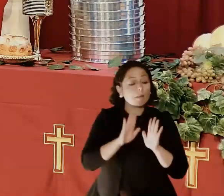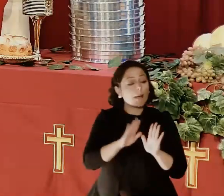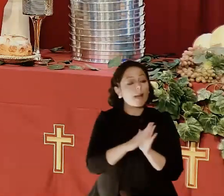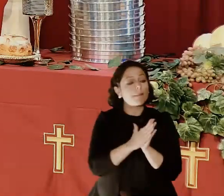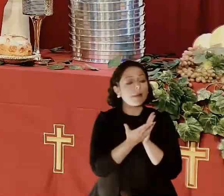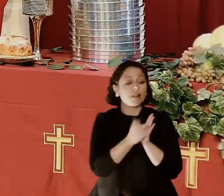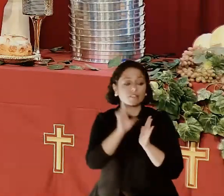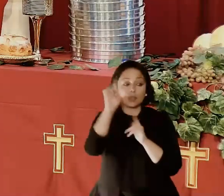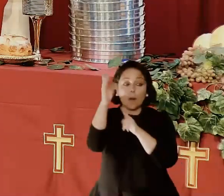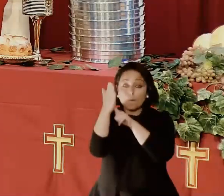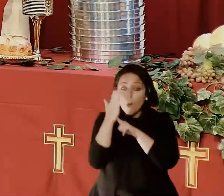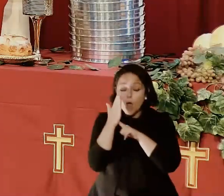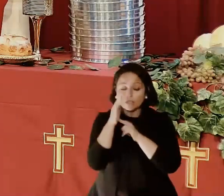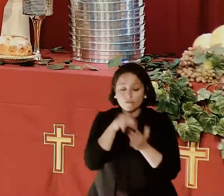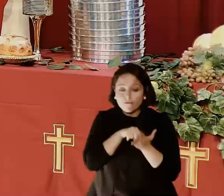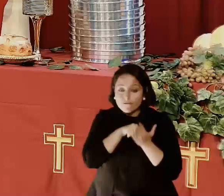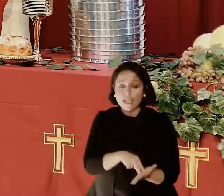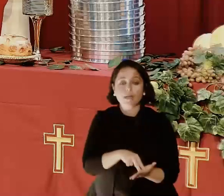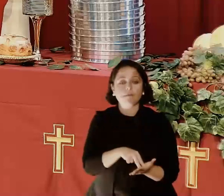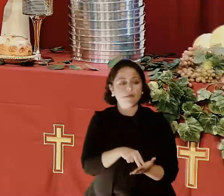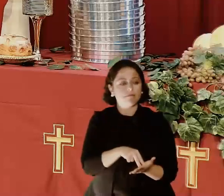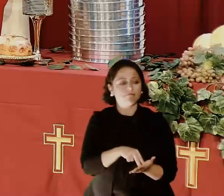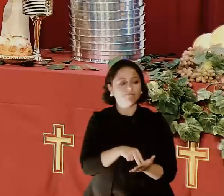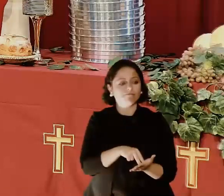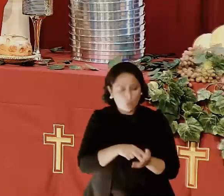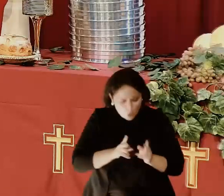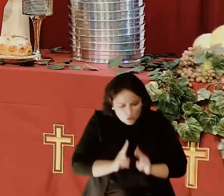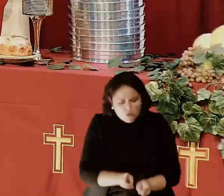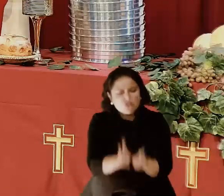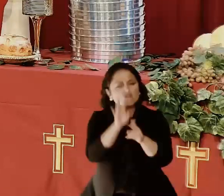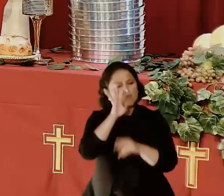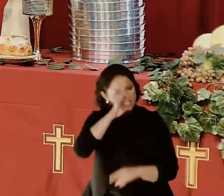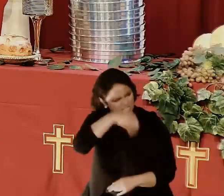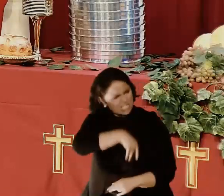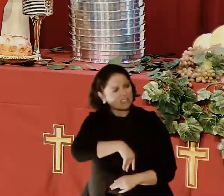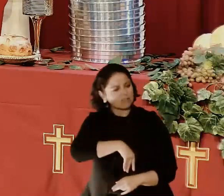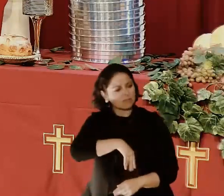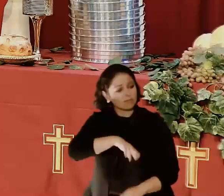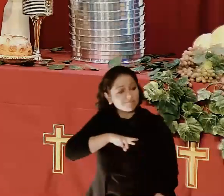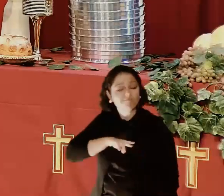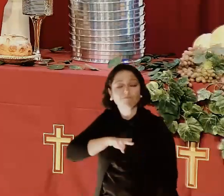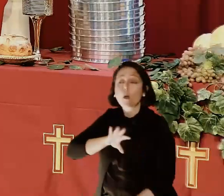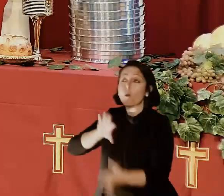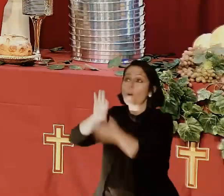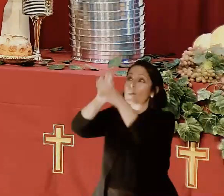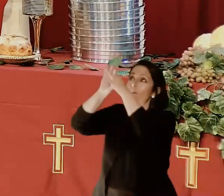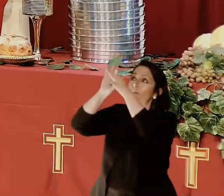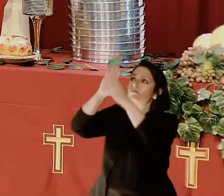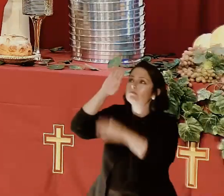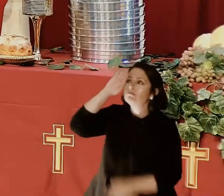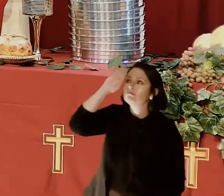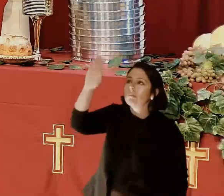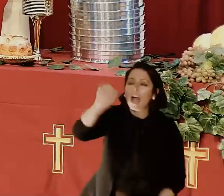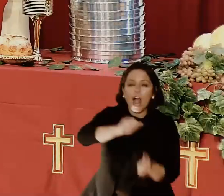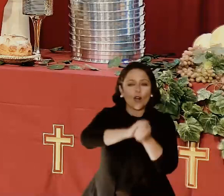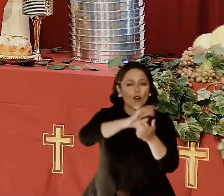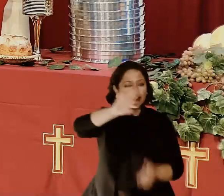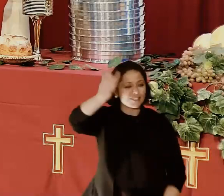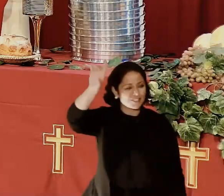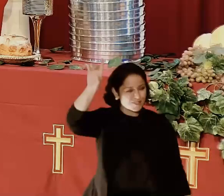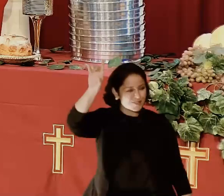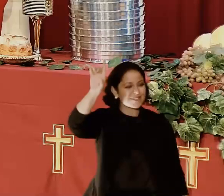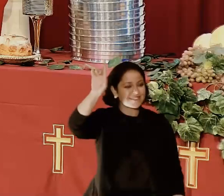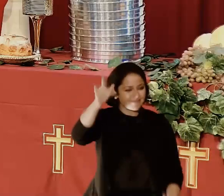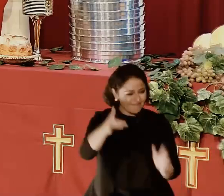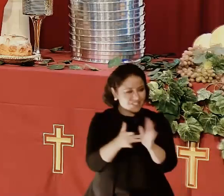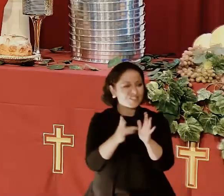de Deus é avante, para frente, para o alvo, para a direção da glória,